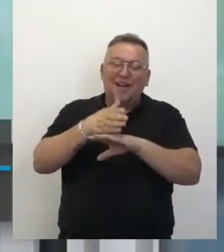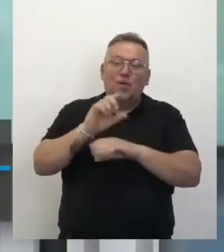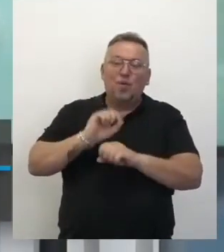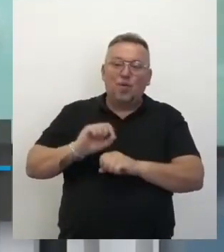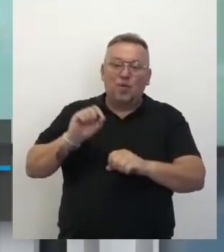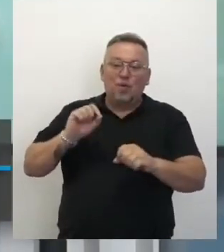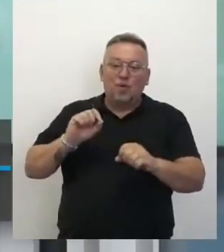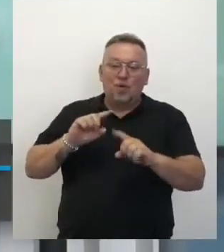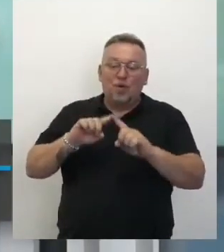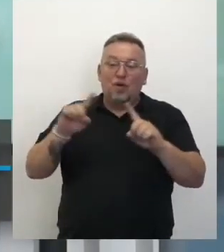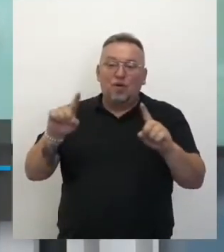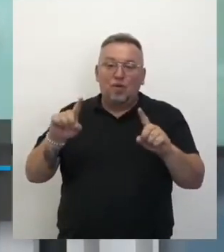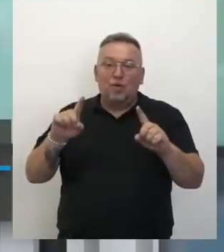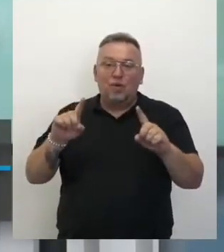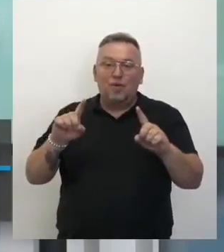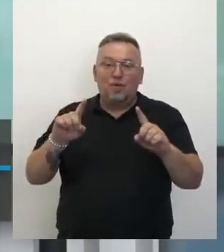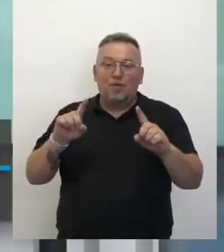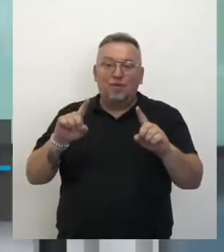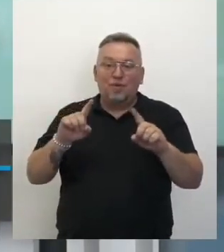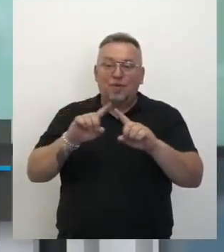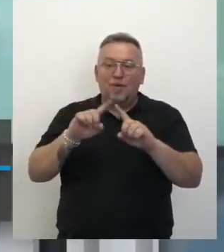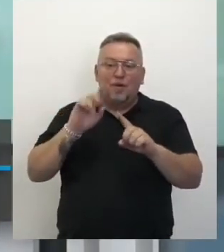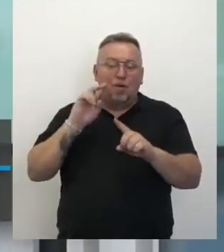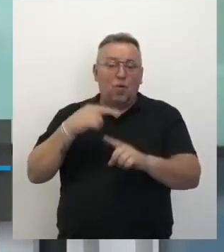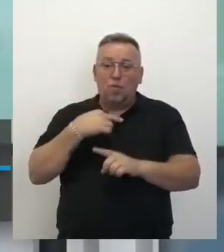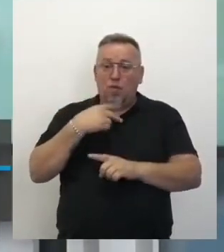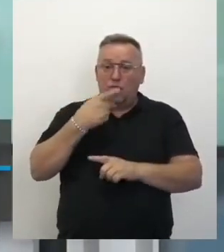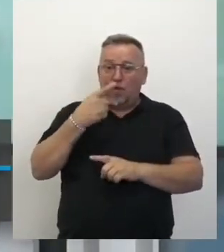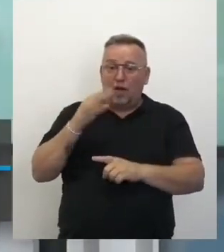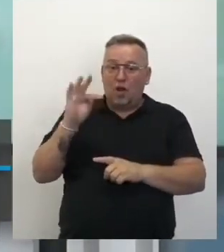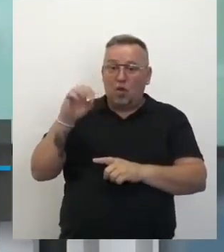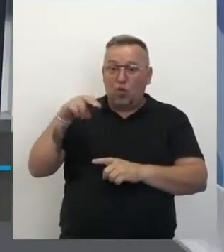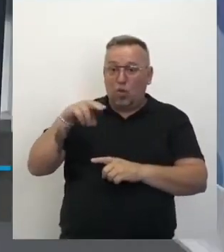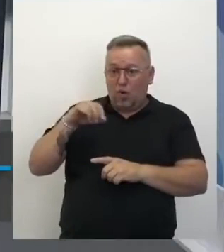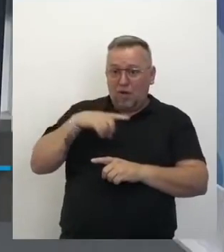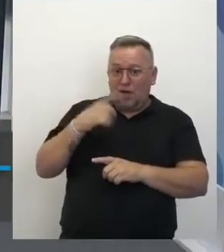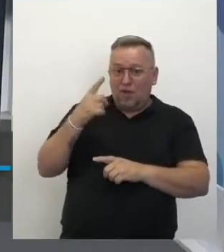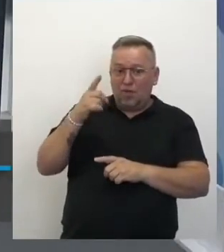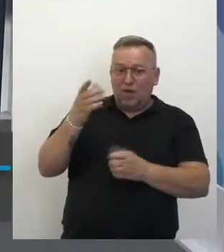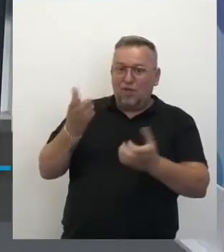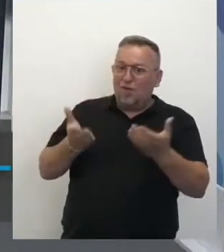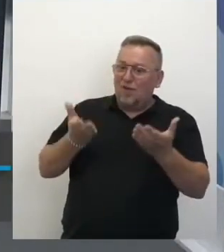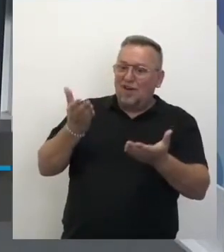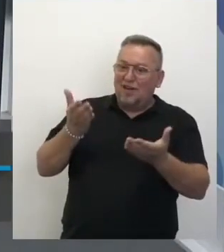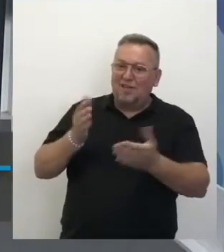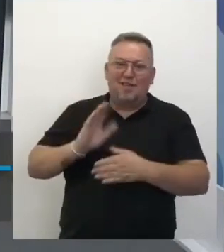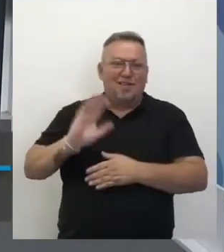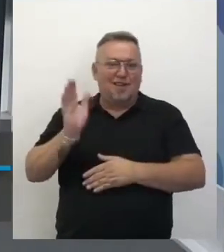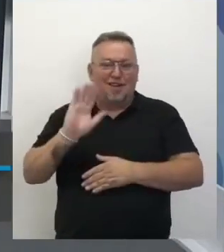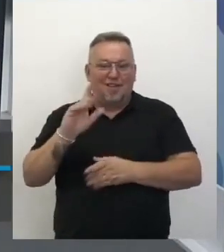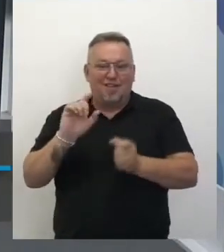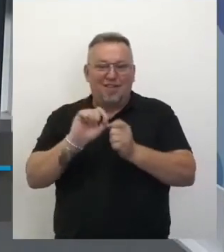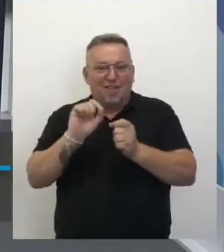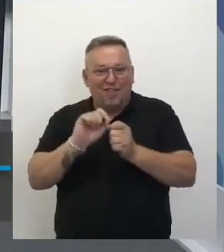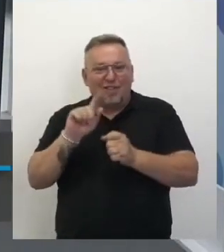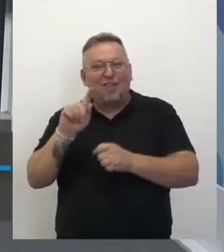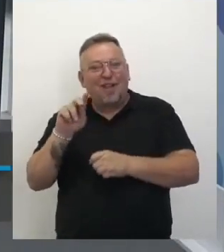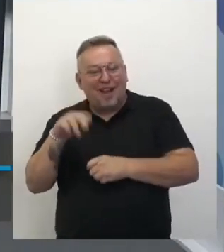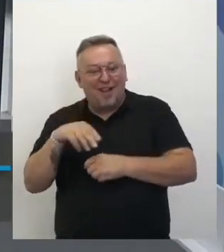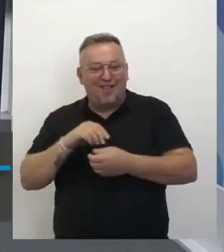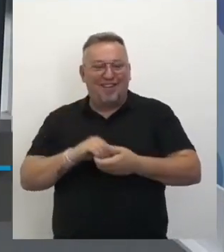do estimativa. Então, por exemplo, eu não posso falar que o Tony tem 1 tonelada, né, Tony? Não, falta alguns gramas ainda.